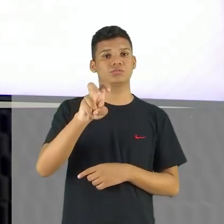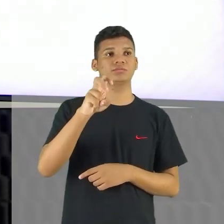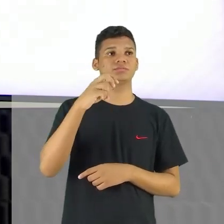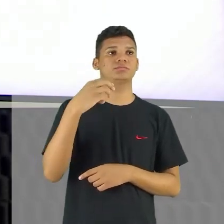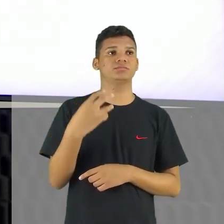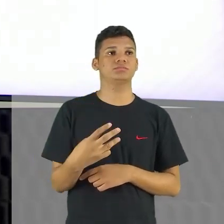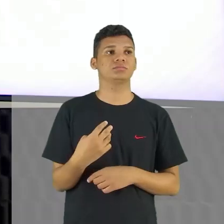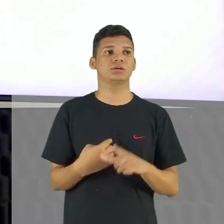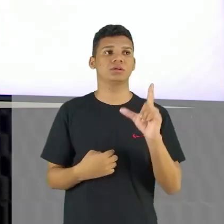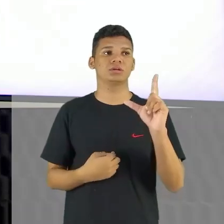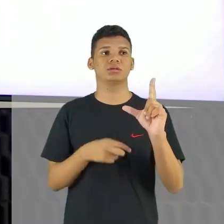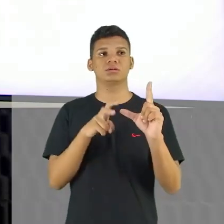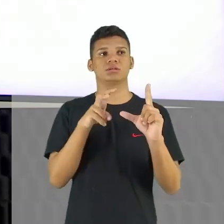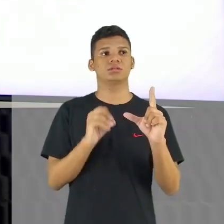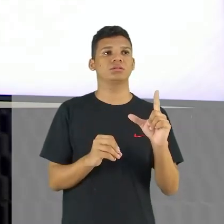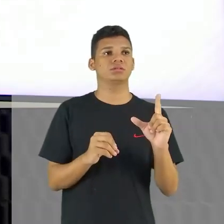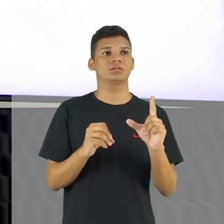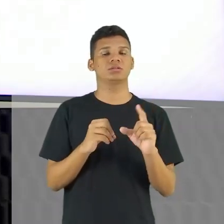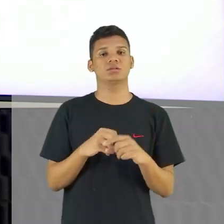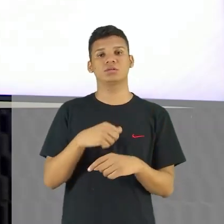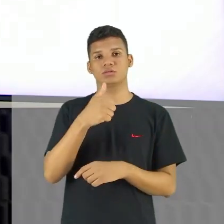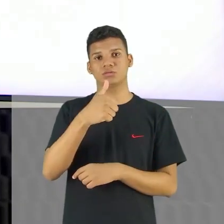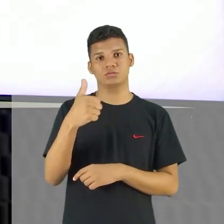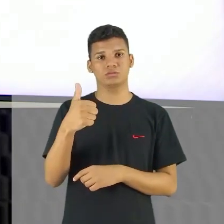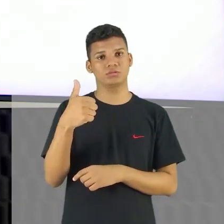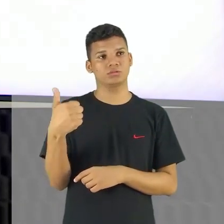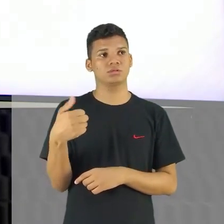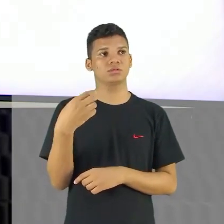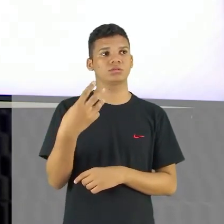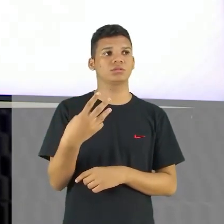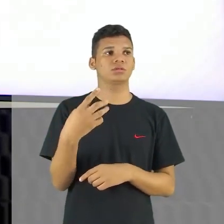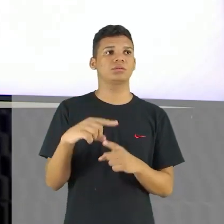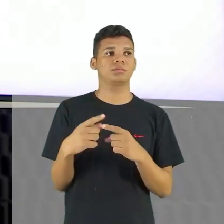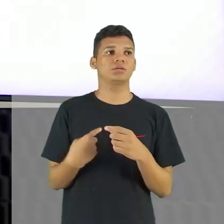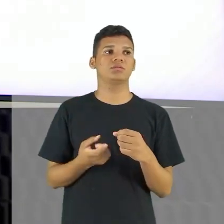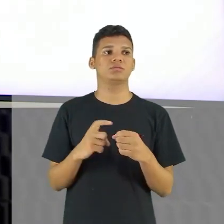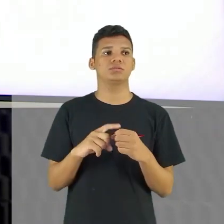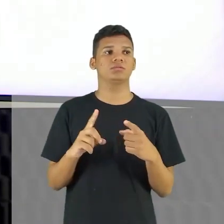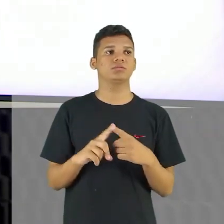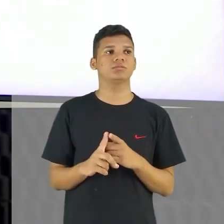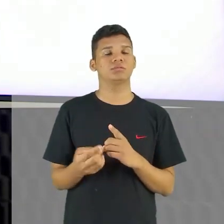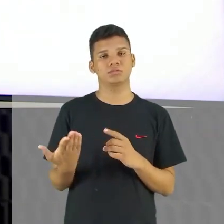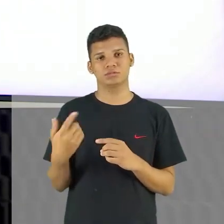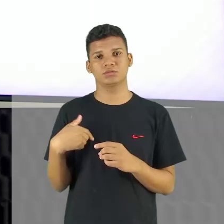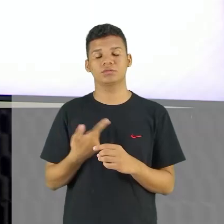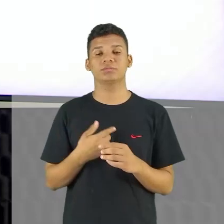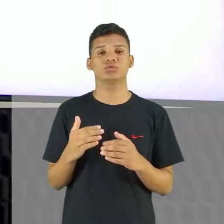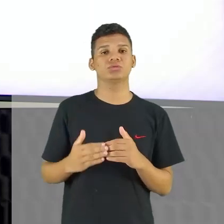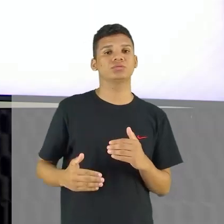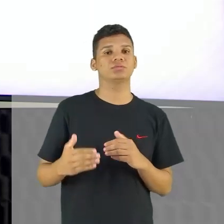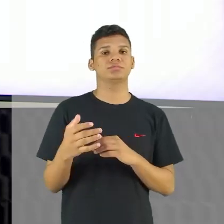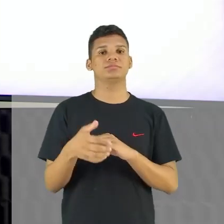53, L é 50, cada barrinha dessa é 1, tá? Lembrei e voltei. Vamos continuar.